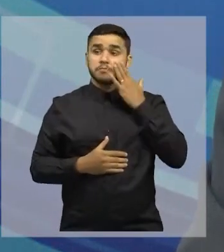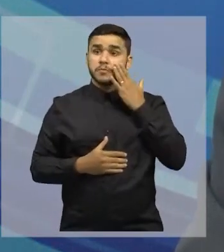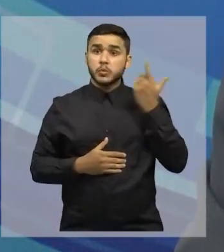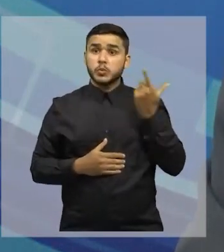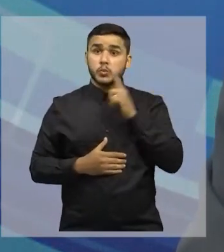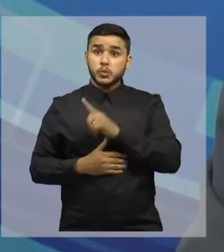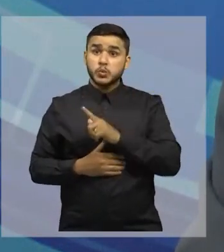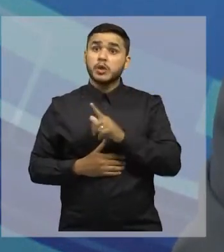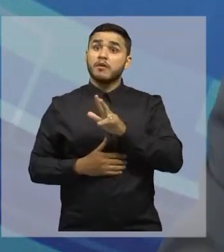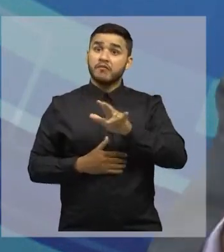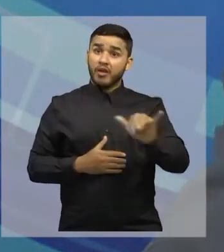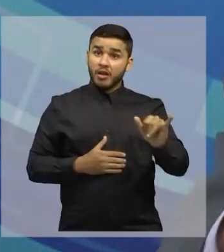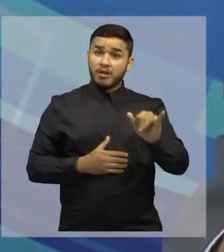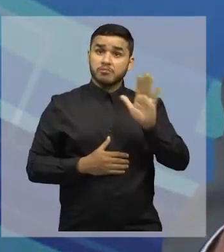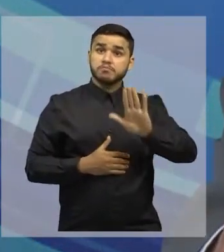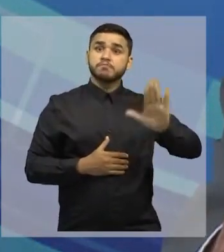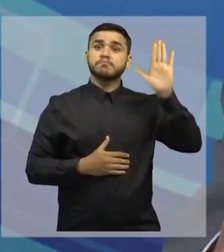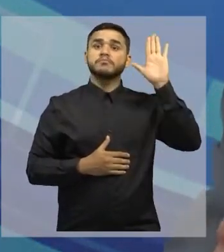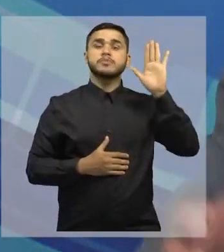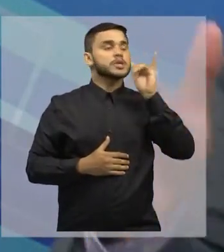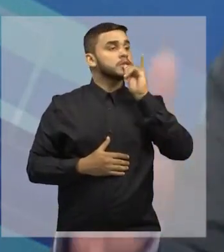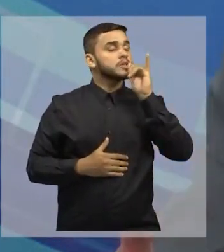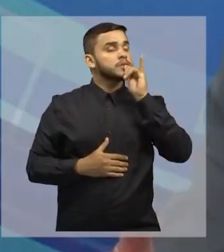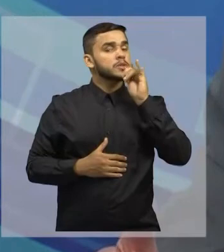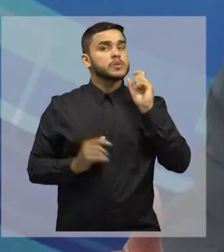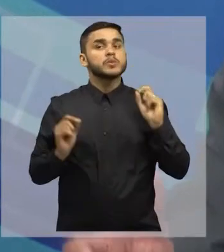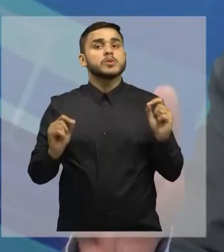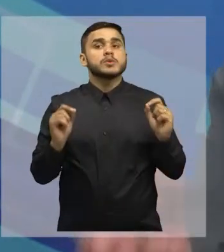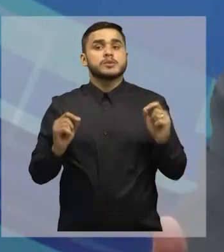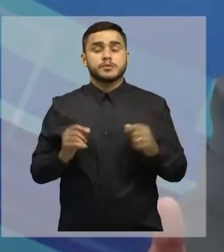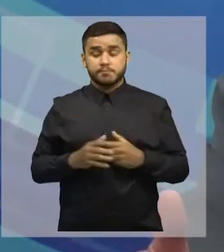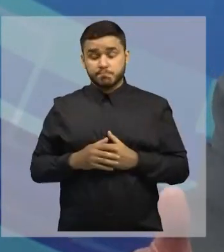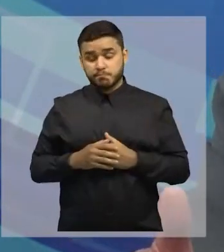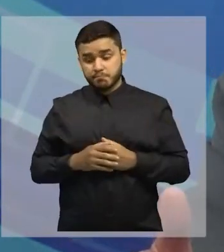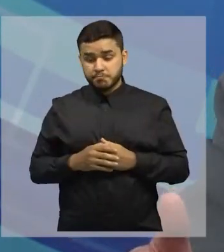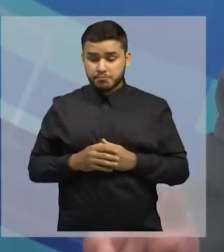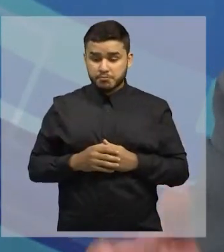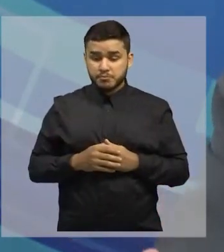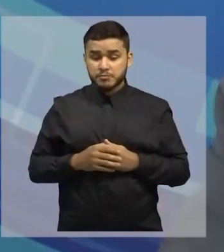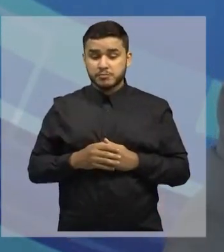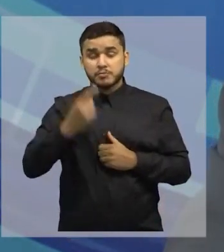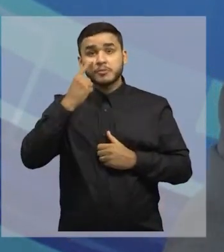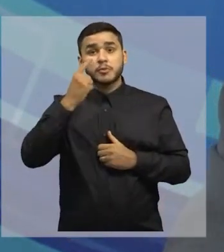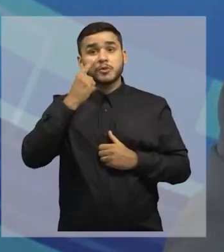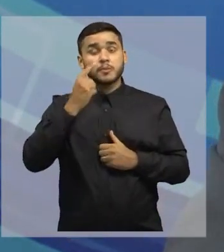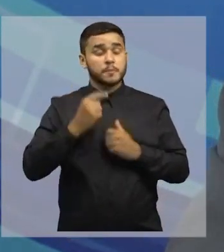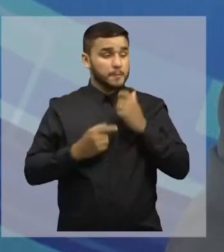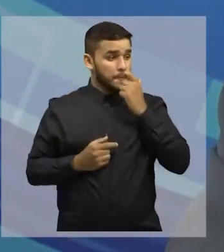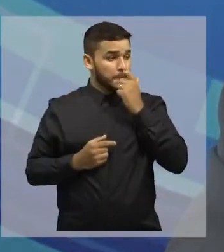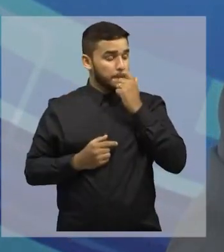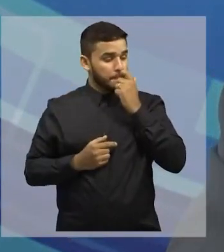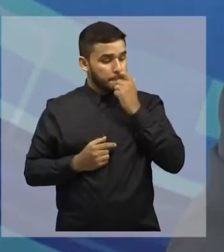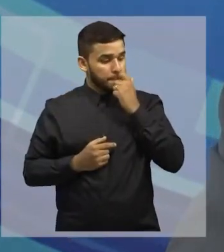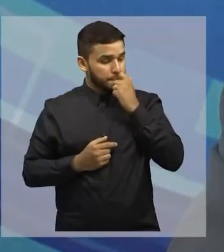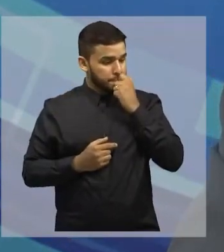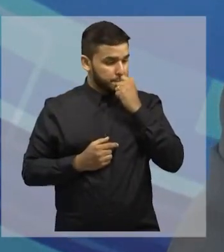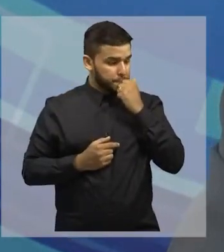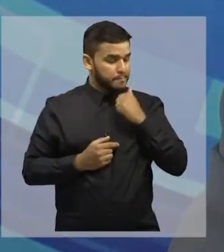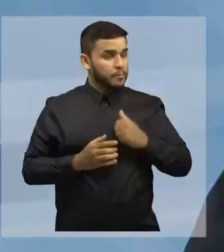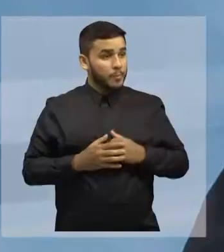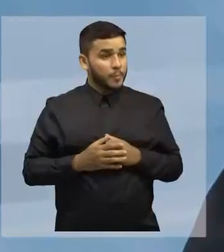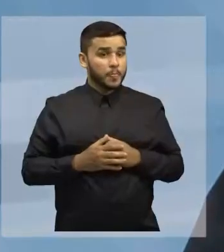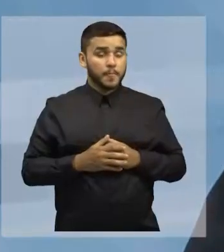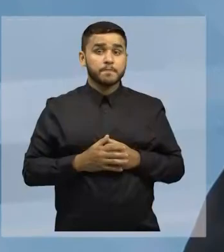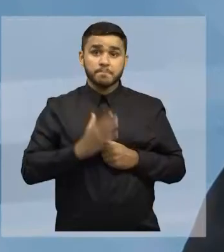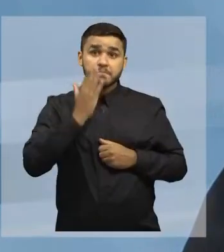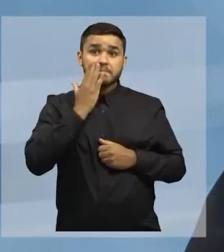tem aí, eu vou colocar por enquanto a situação com uma gestão bem aprovada. Do prefeito.